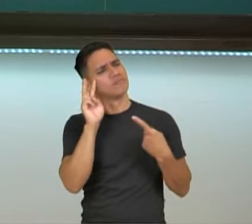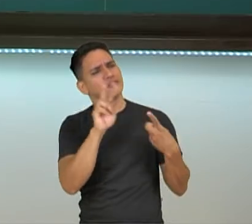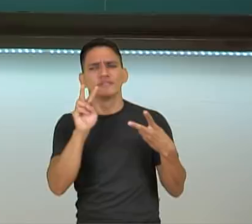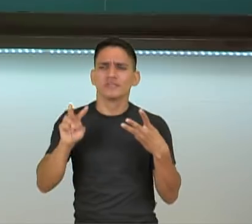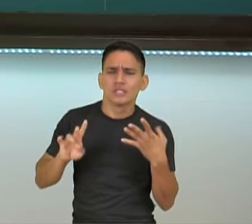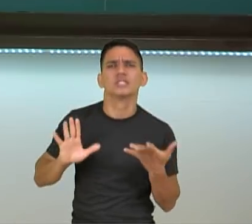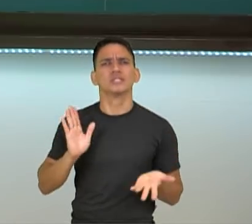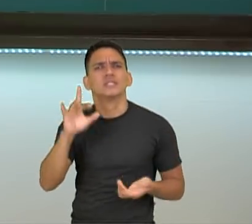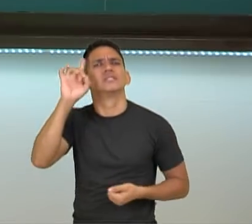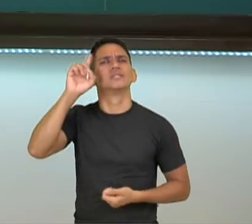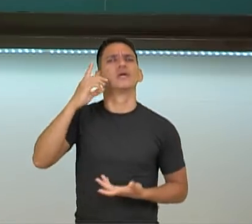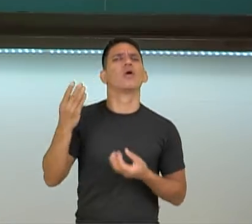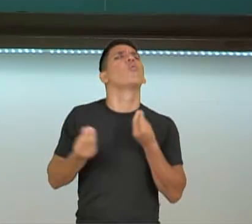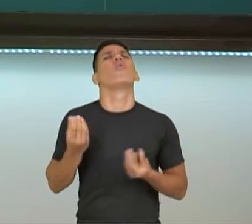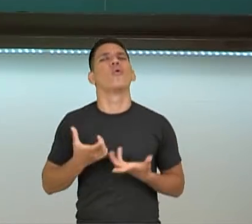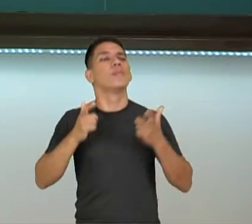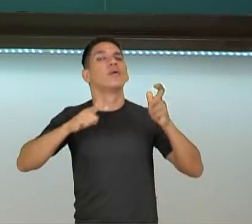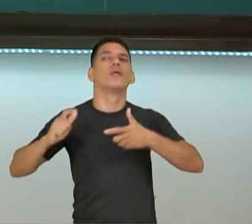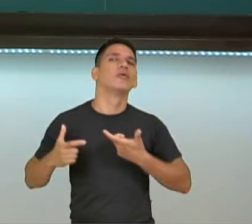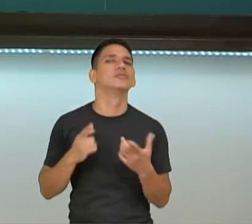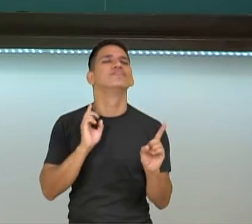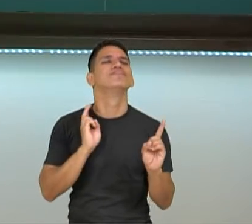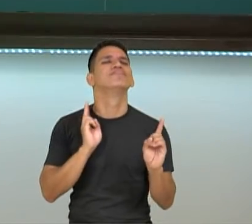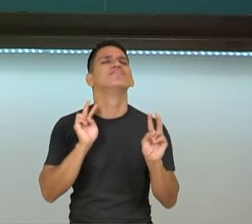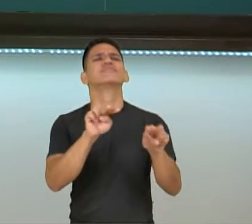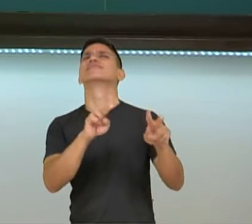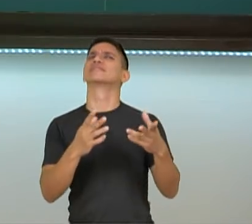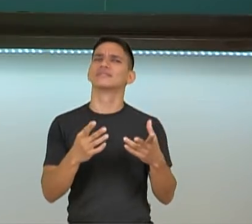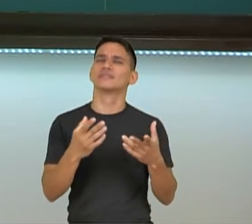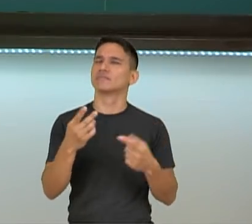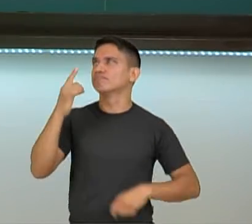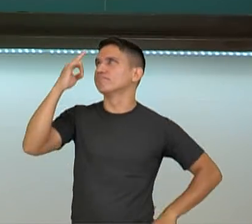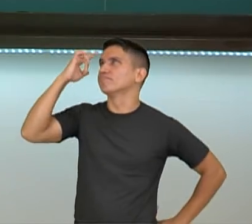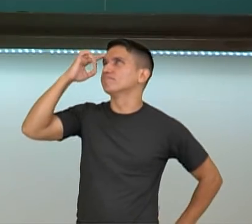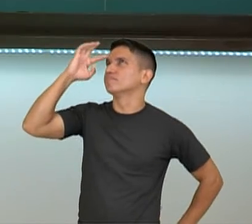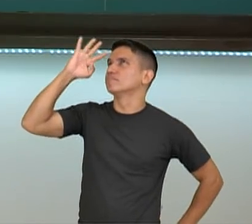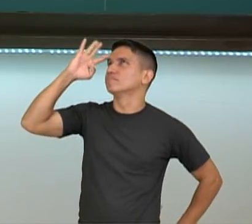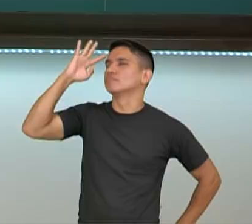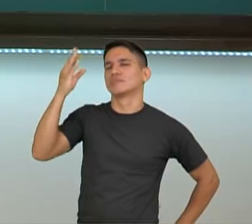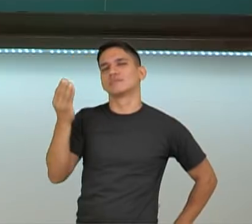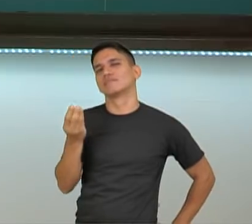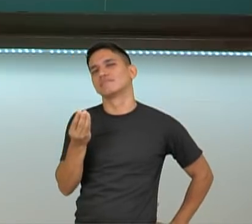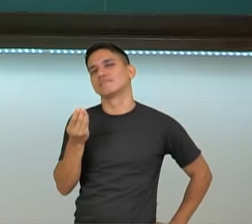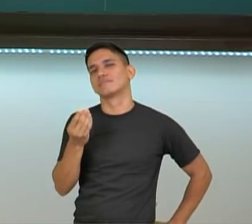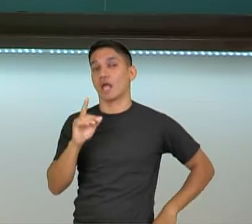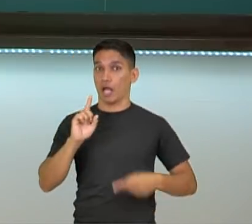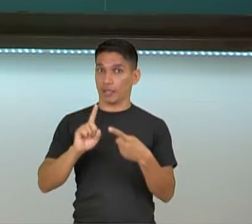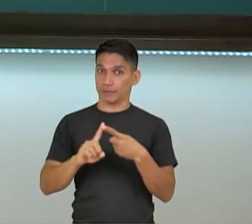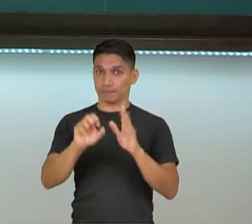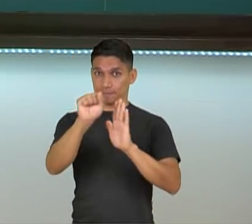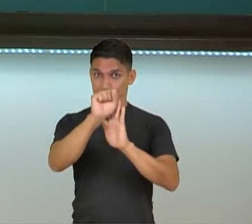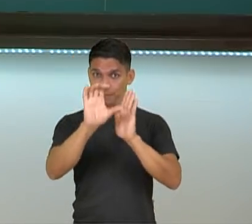Aonde? Aonde a gente encontra os números romanos? Vamos parar para pensar. Nos